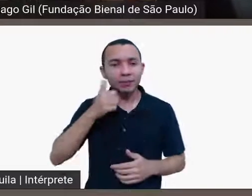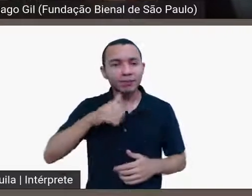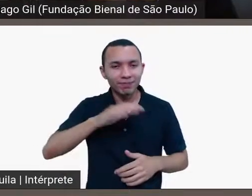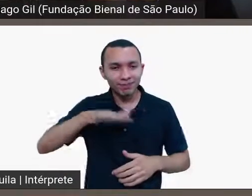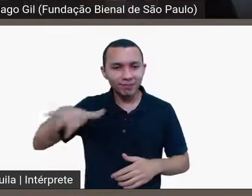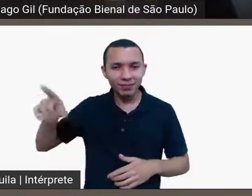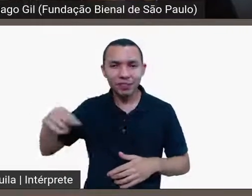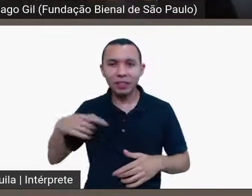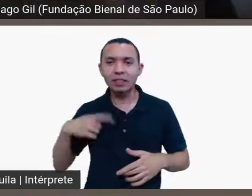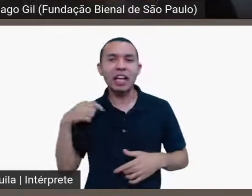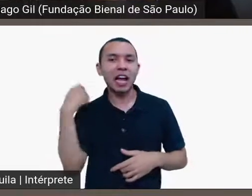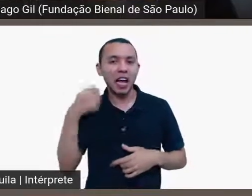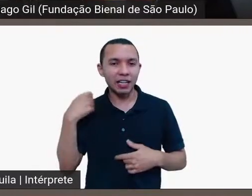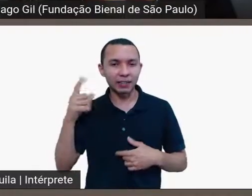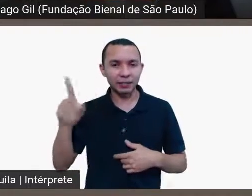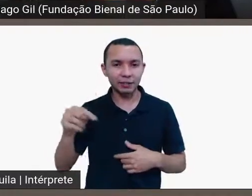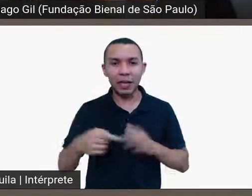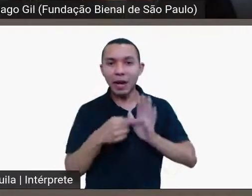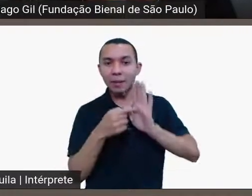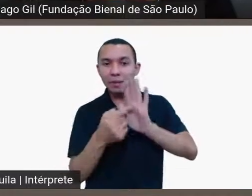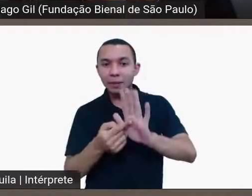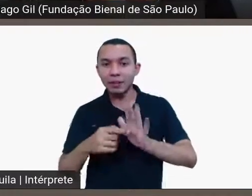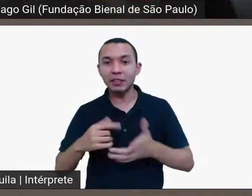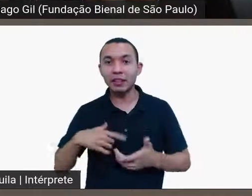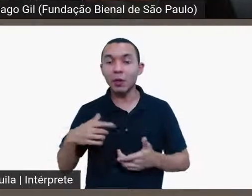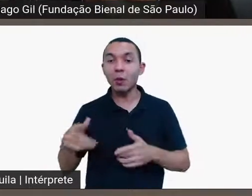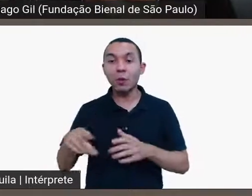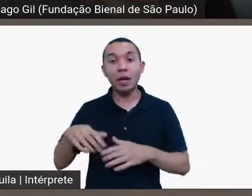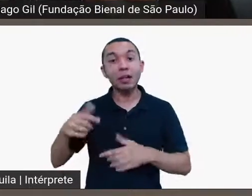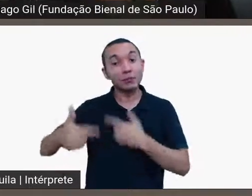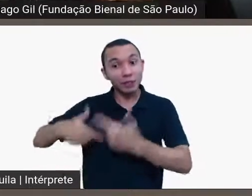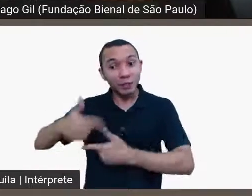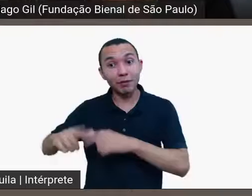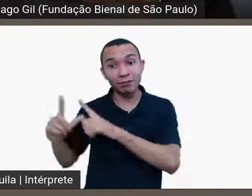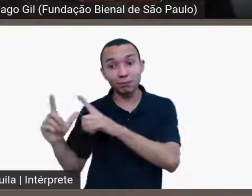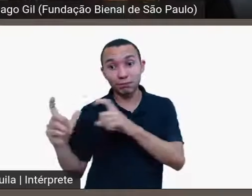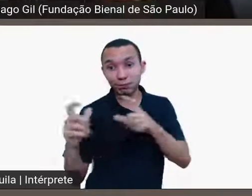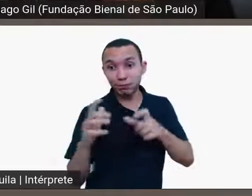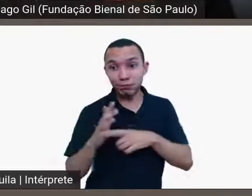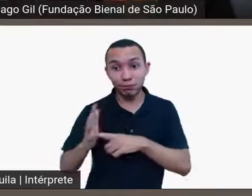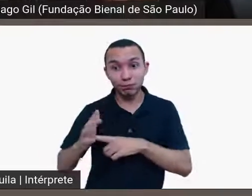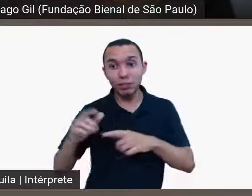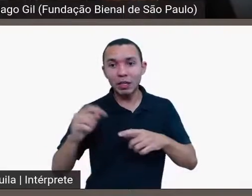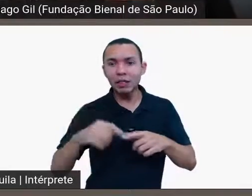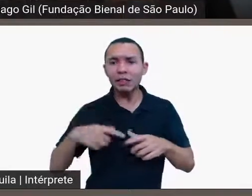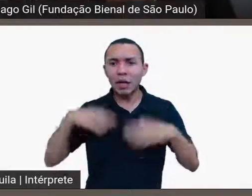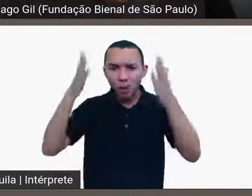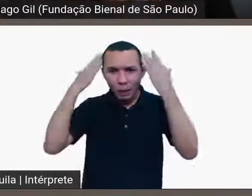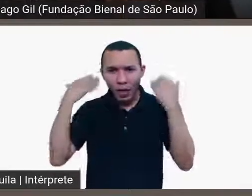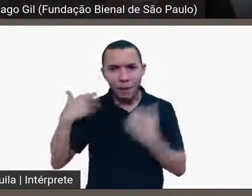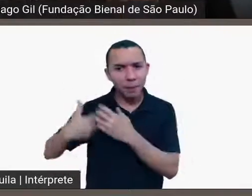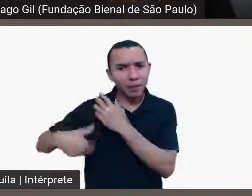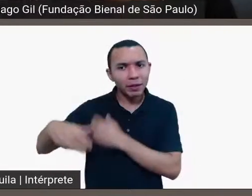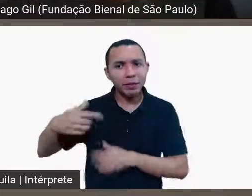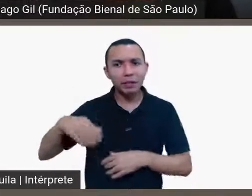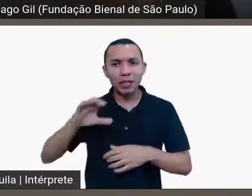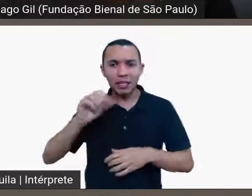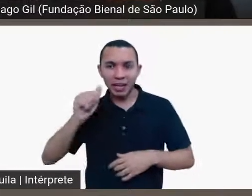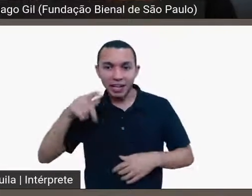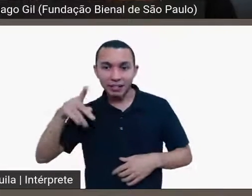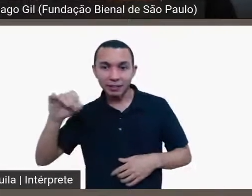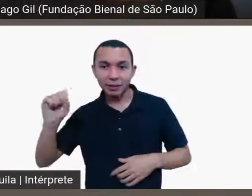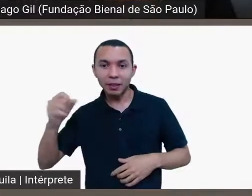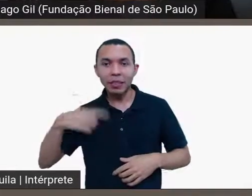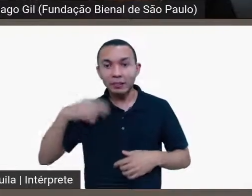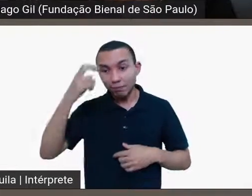ficaram artistas. Apareceu a máquina fotográfica. E com todas as prerrogativas do cabelo grande, da caspa e da misteriosa